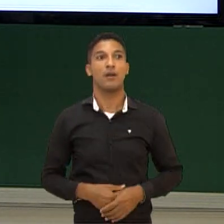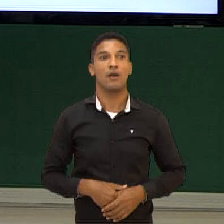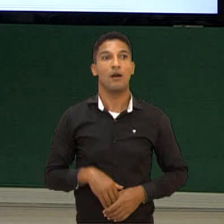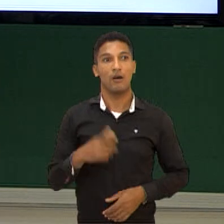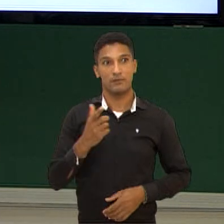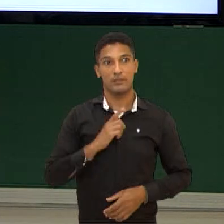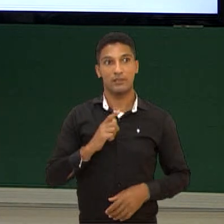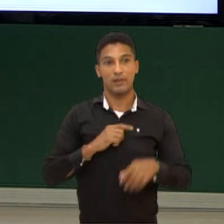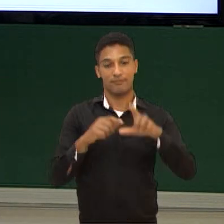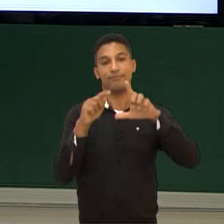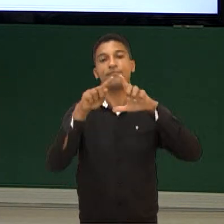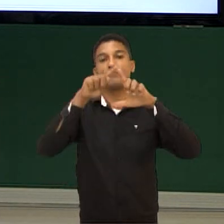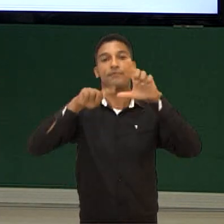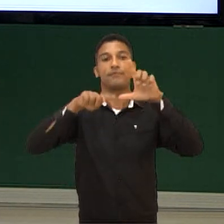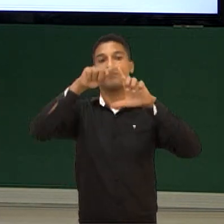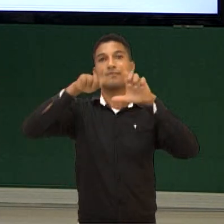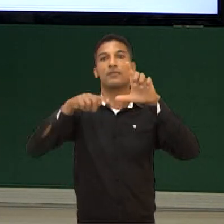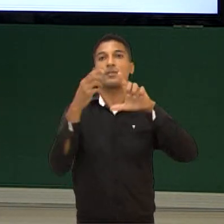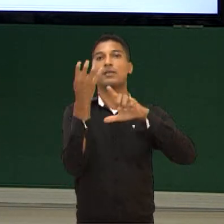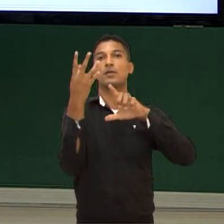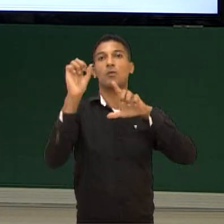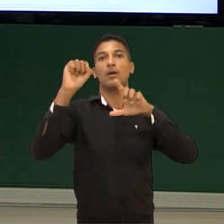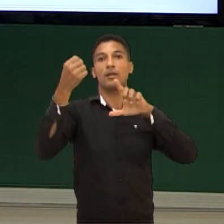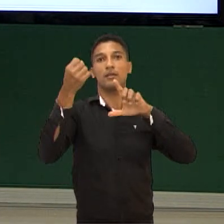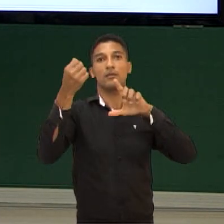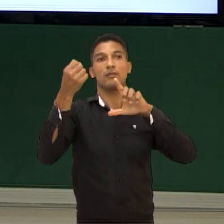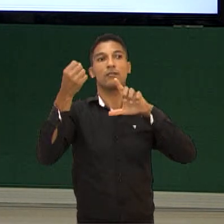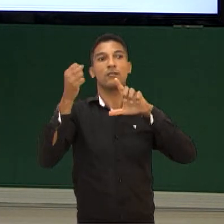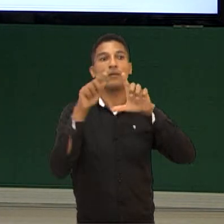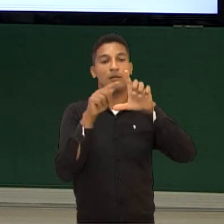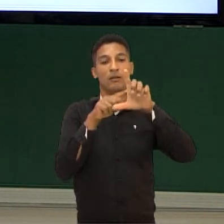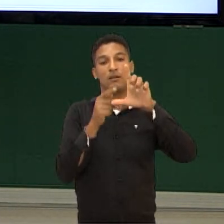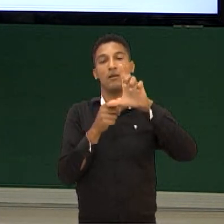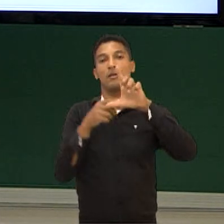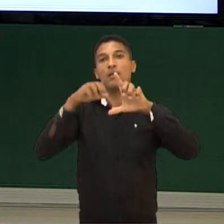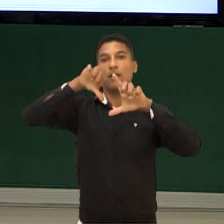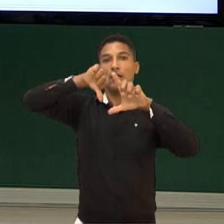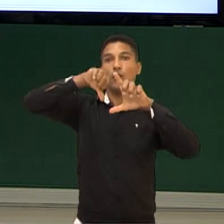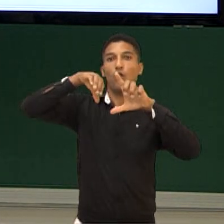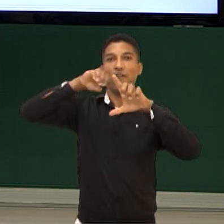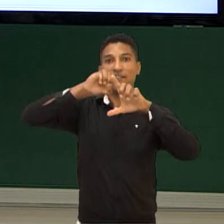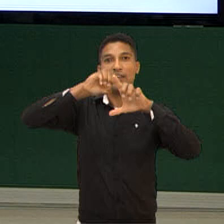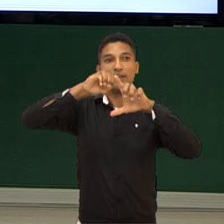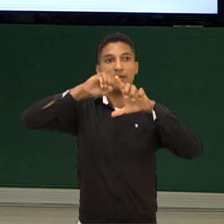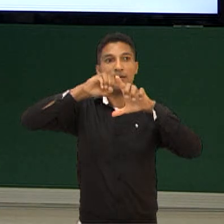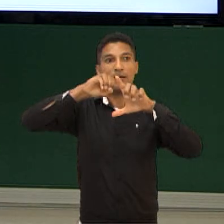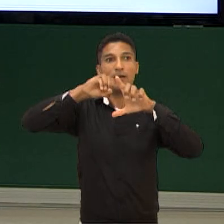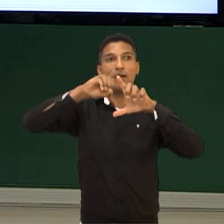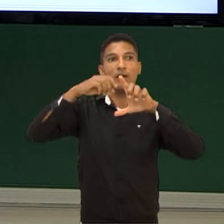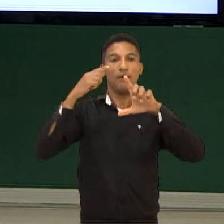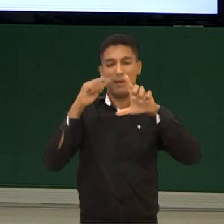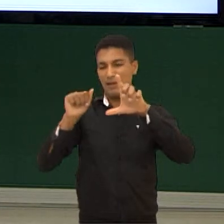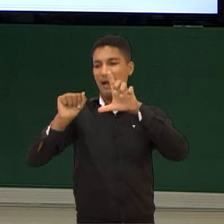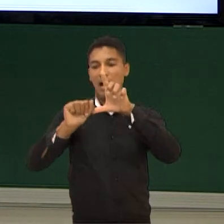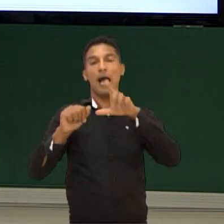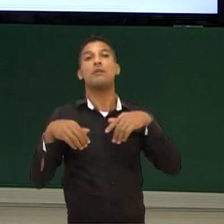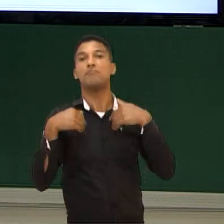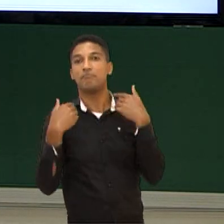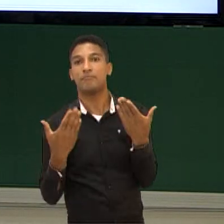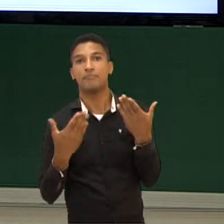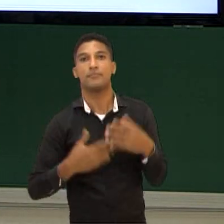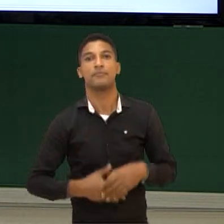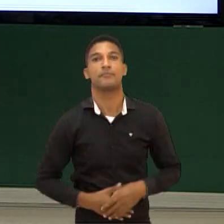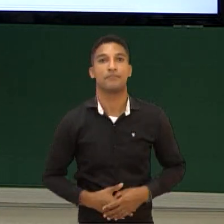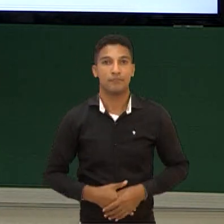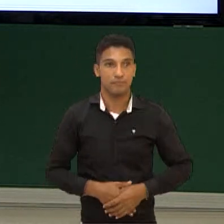graus e um ângulo de 90 graus. Falta nós descobrirmos o ângulo A. Como que nós